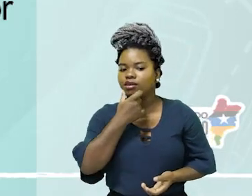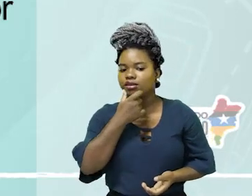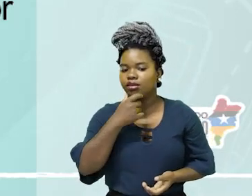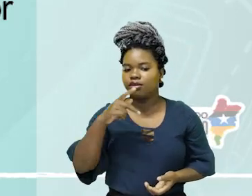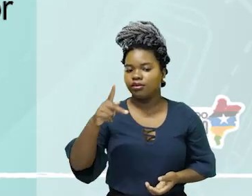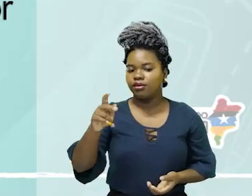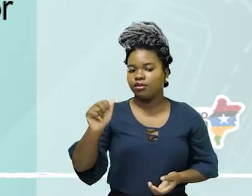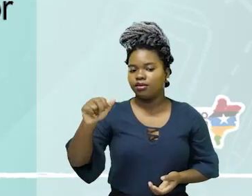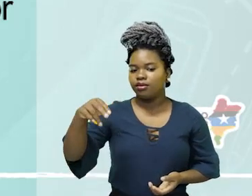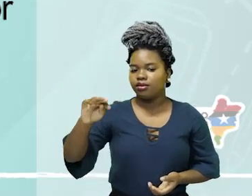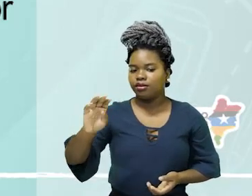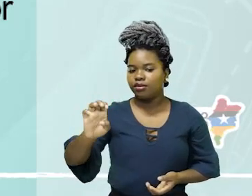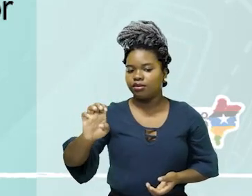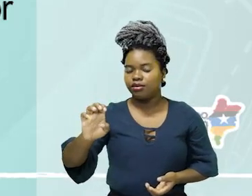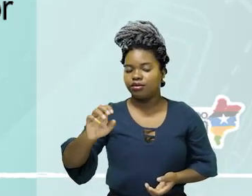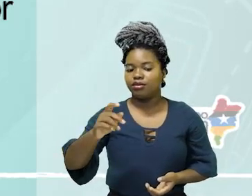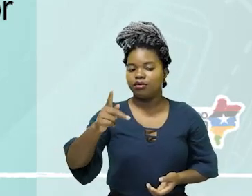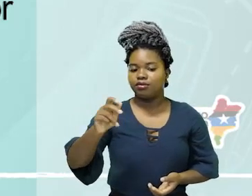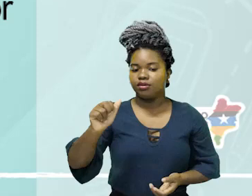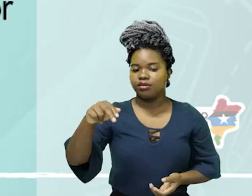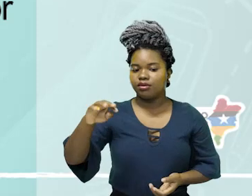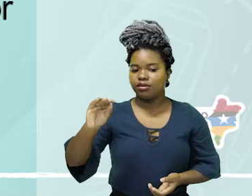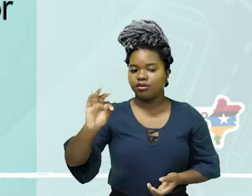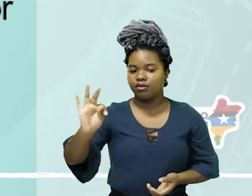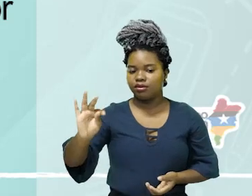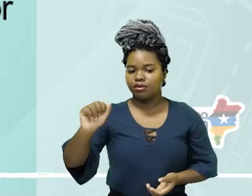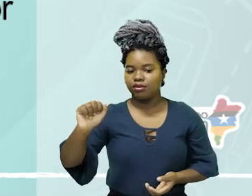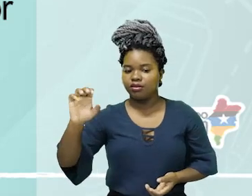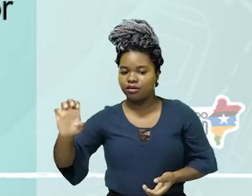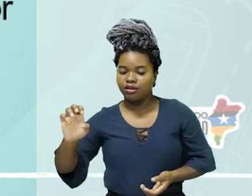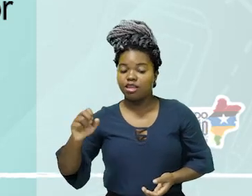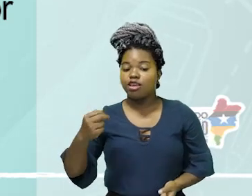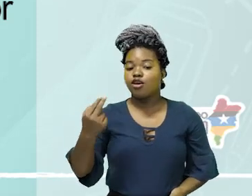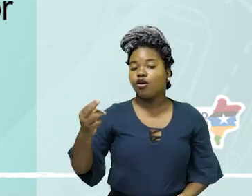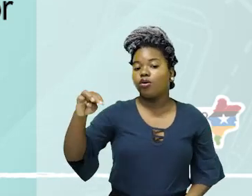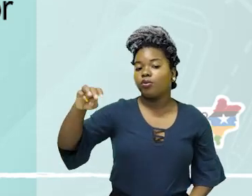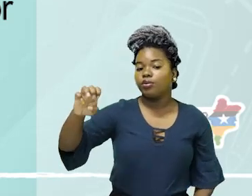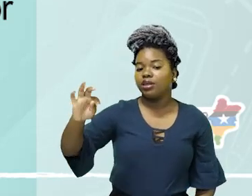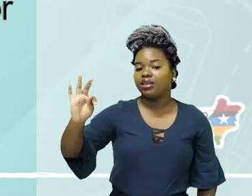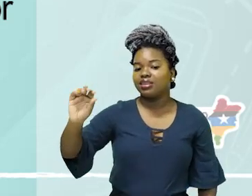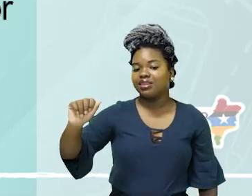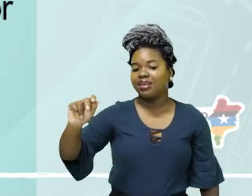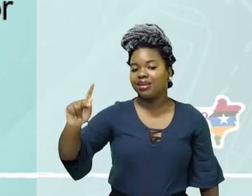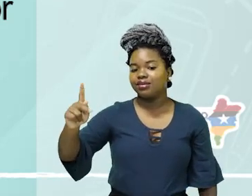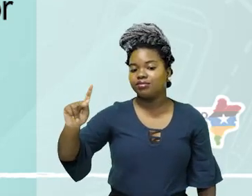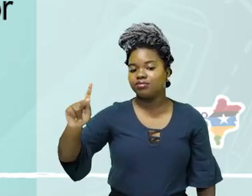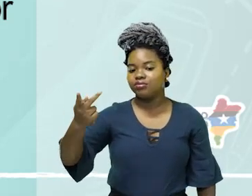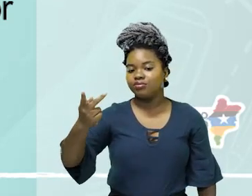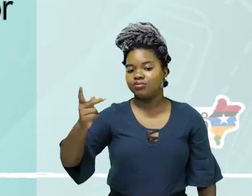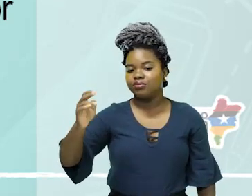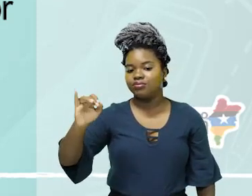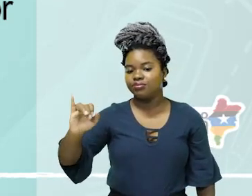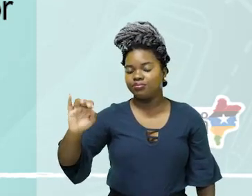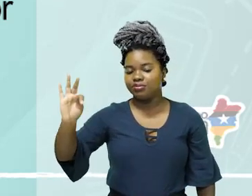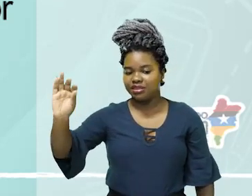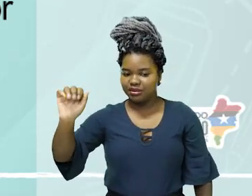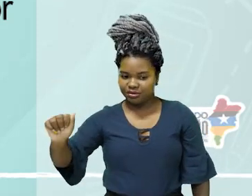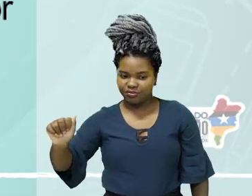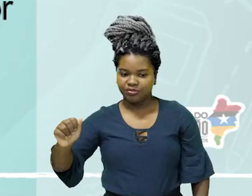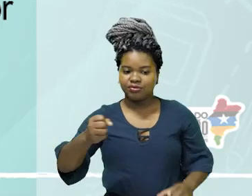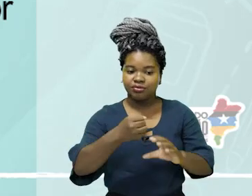plantê ou metafita, ok? Esse é o nome do reino das plantas. Então, a característica de todas as plantas é que elas